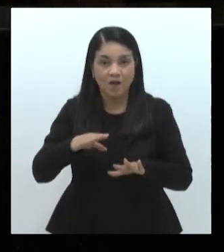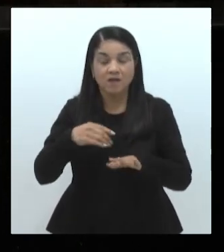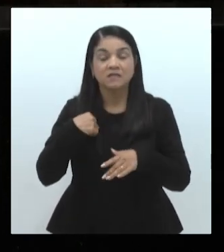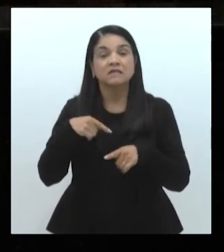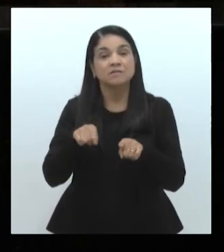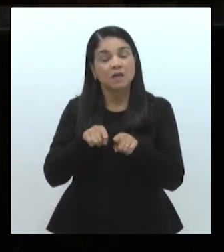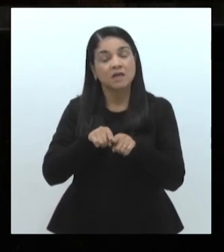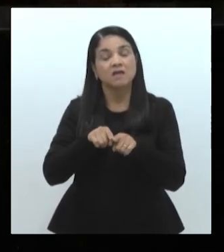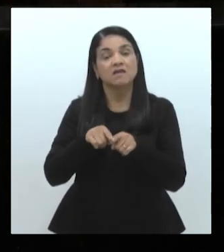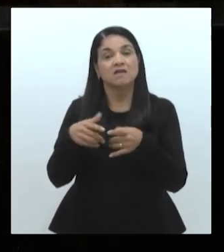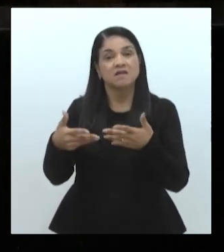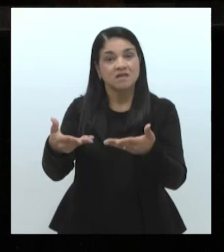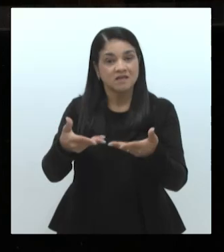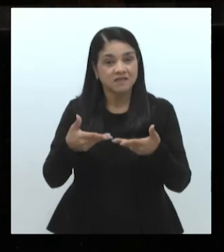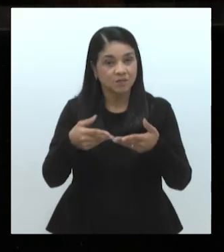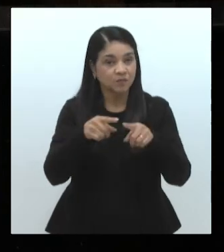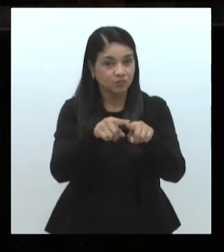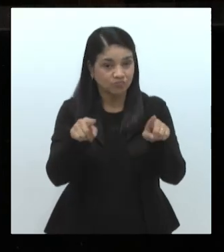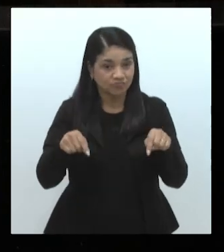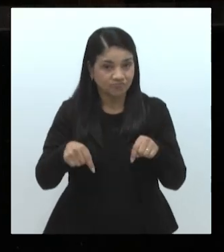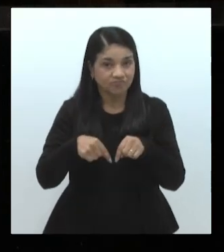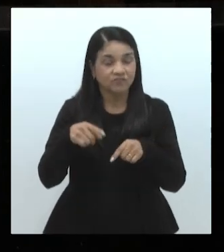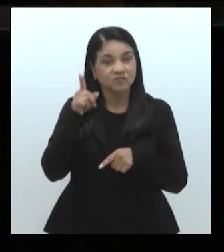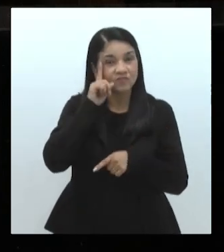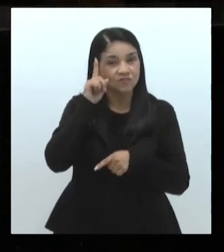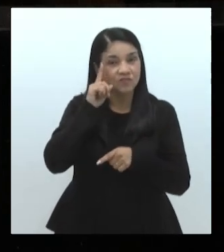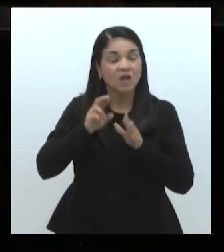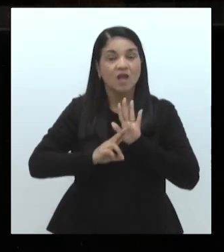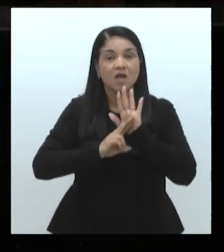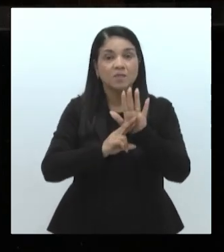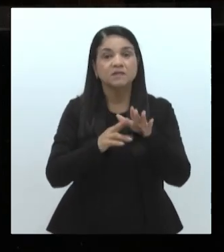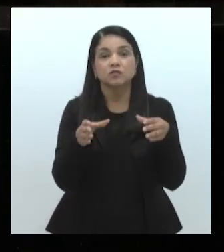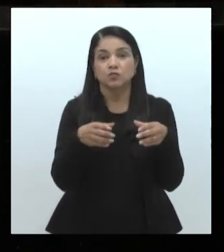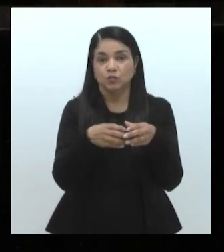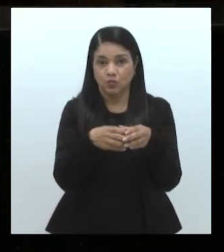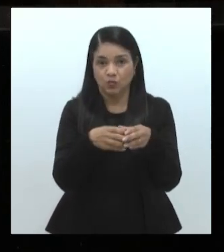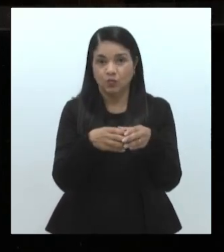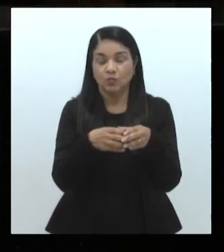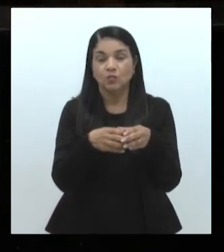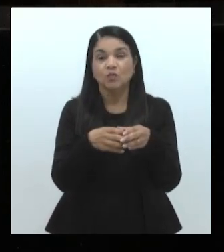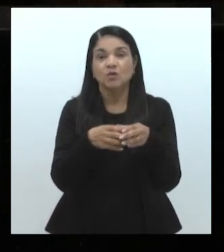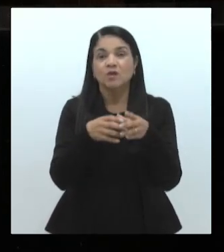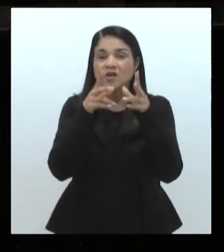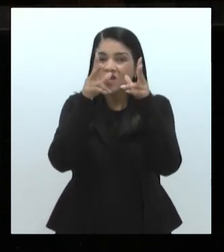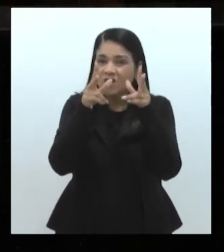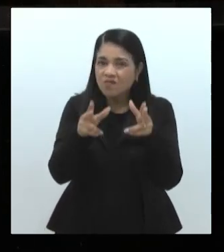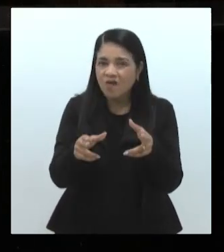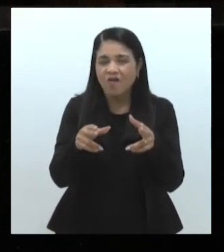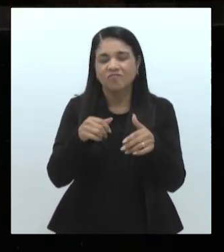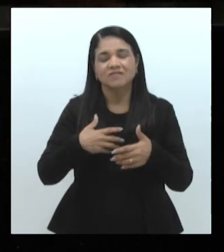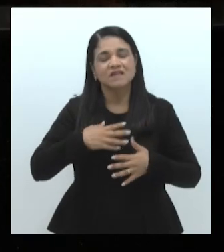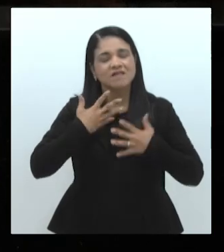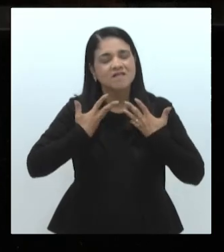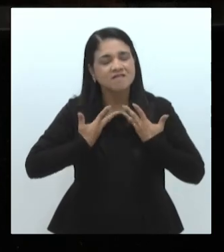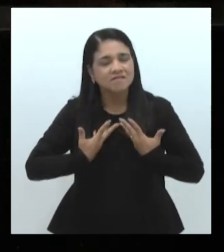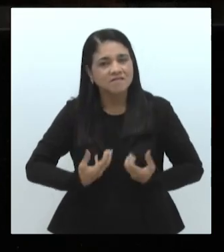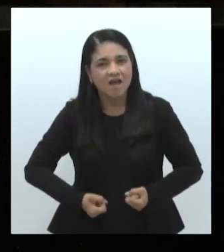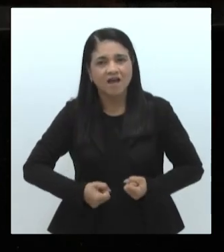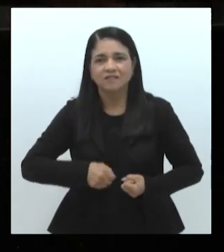mencionado, cotidianamente no gabinete representantes dessa categoria, igualmente indignadas e